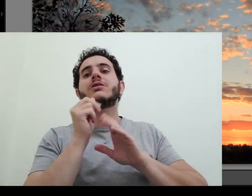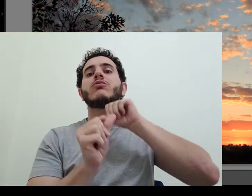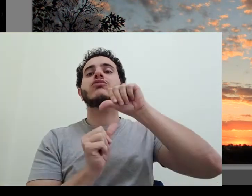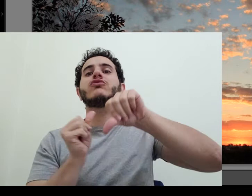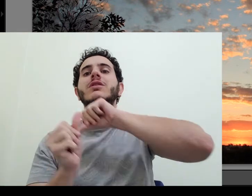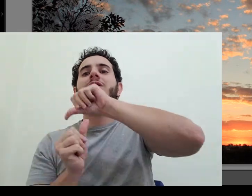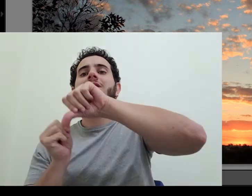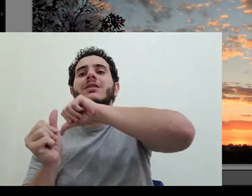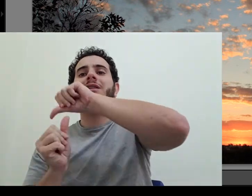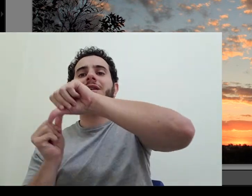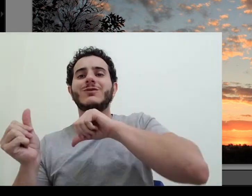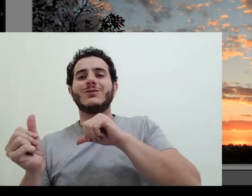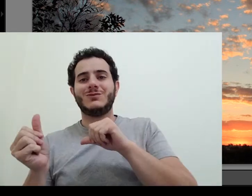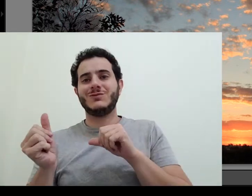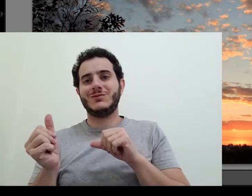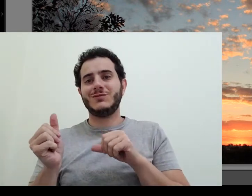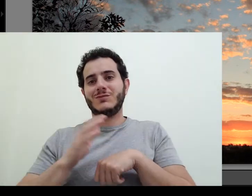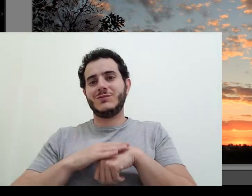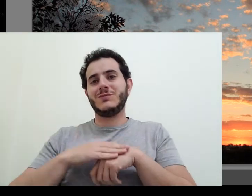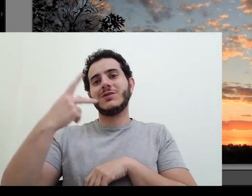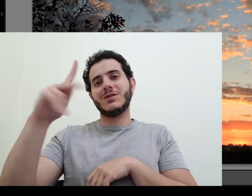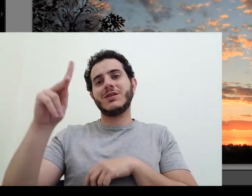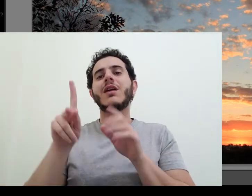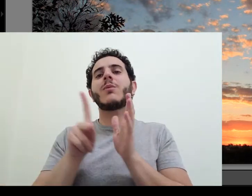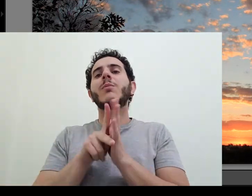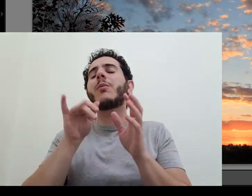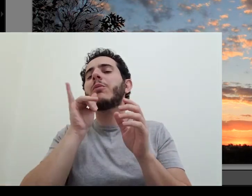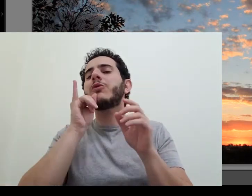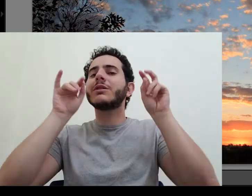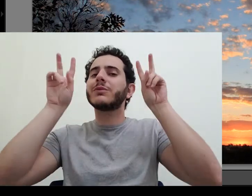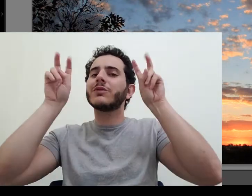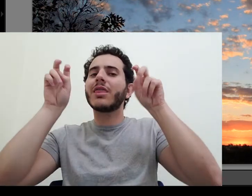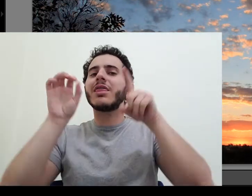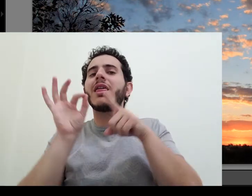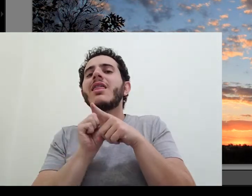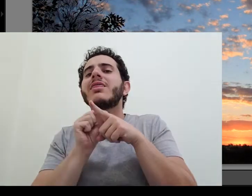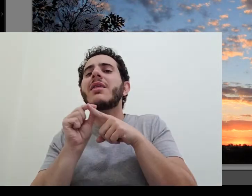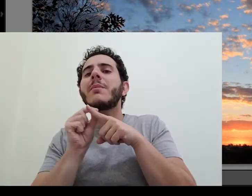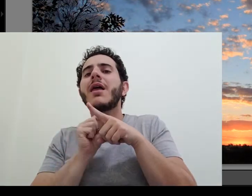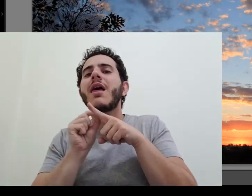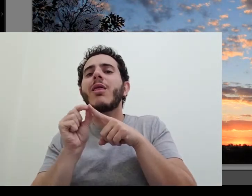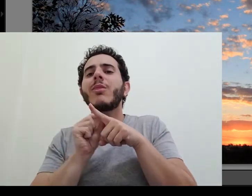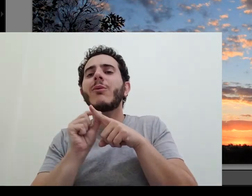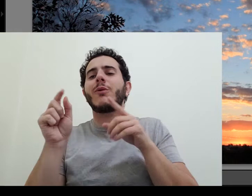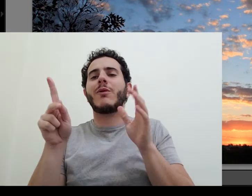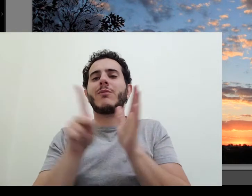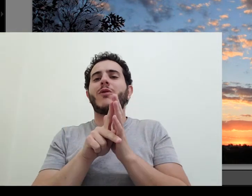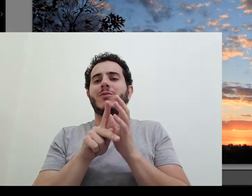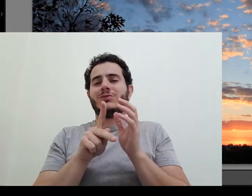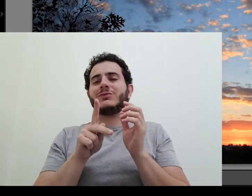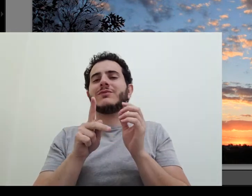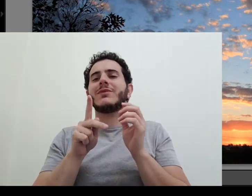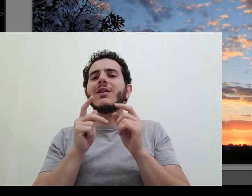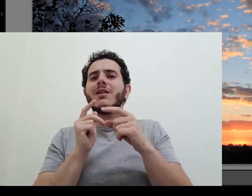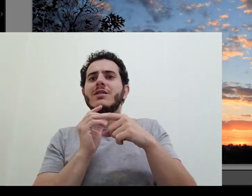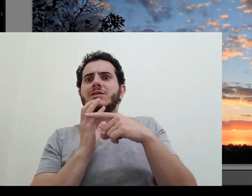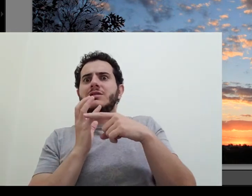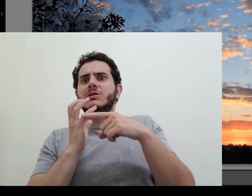temperatura, ó, 7100, ele está colocando em temperatura de cor, em kelvins. Então, por exemplo, a luz do dia aí, que varia